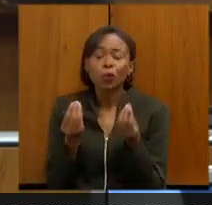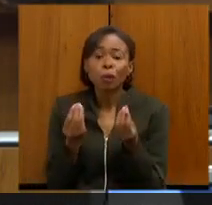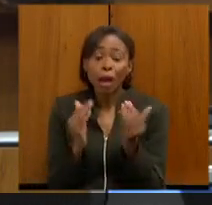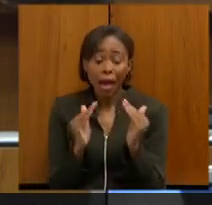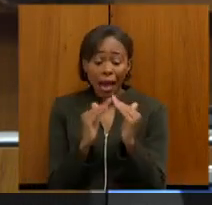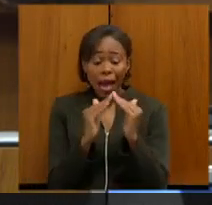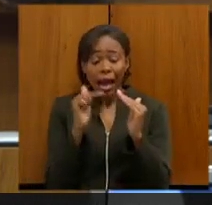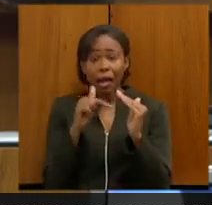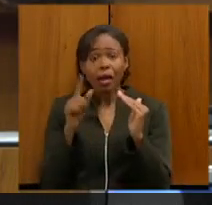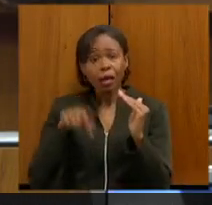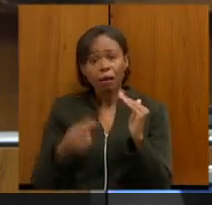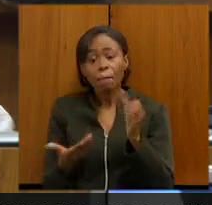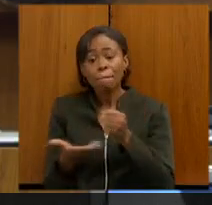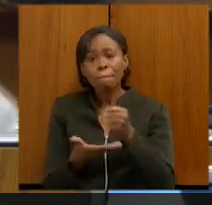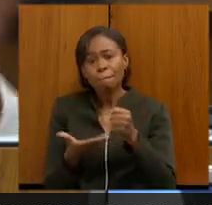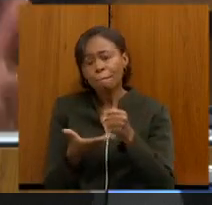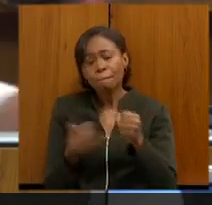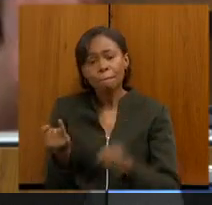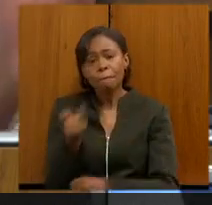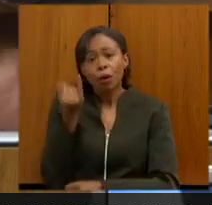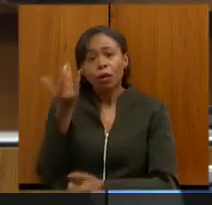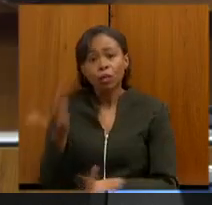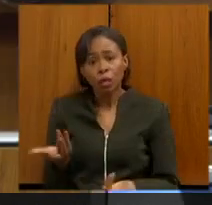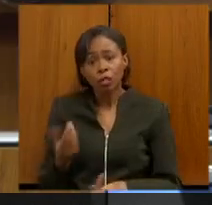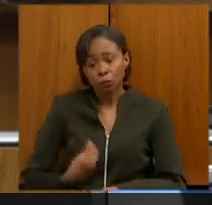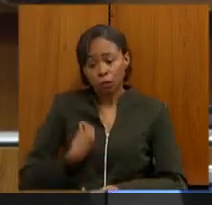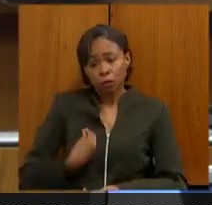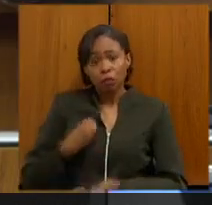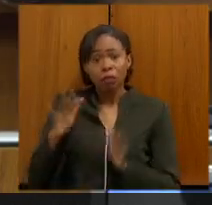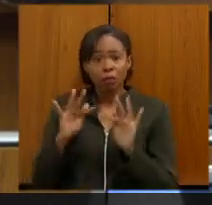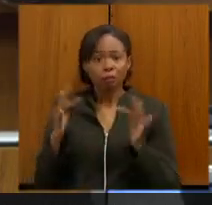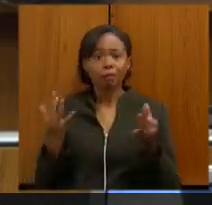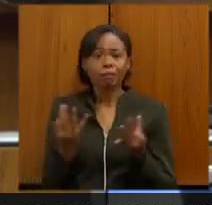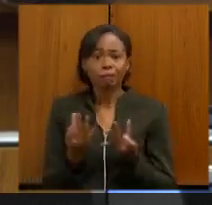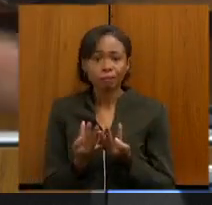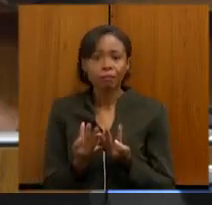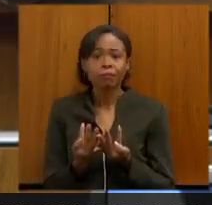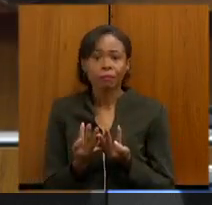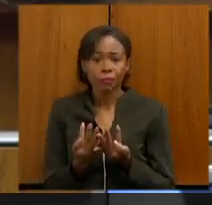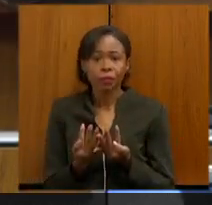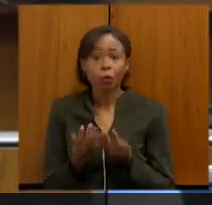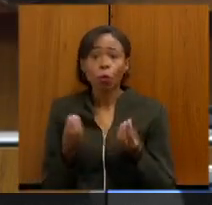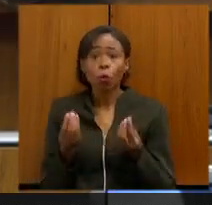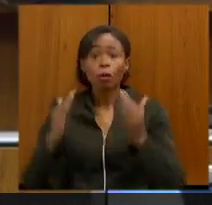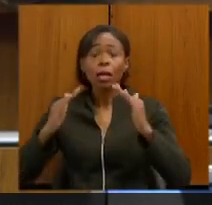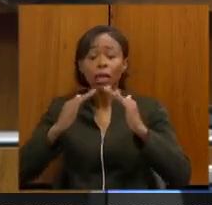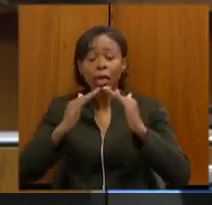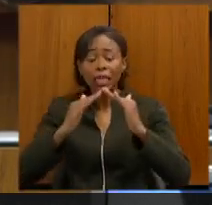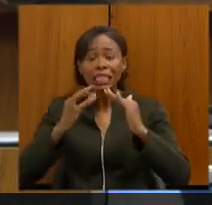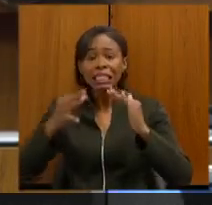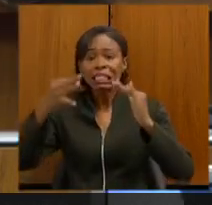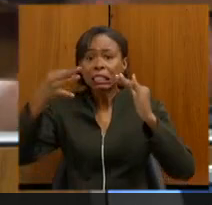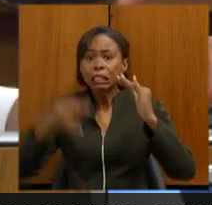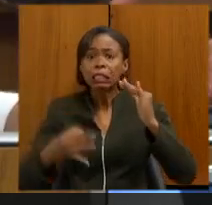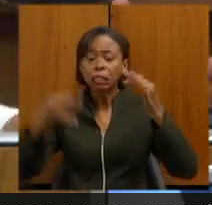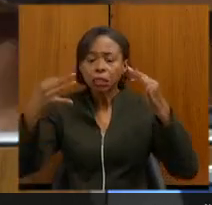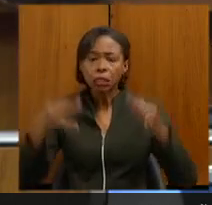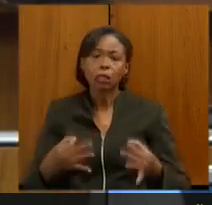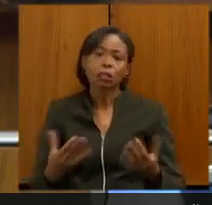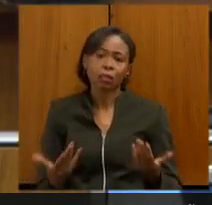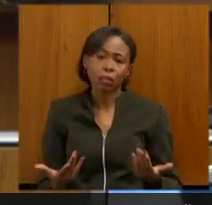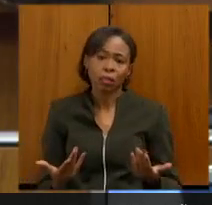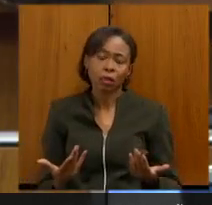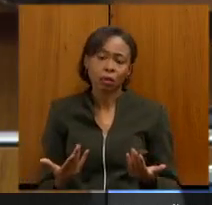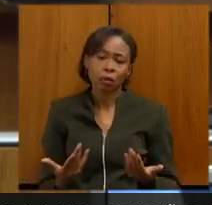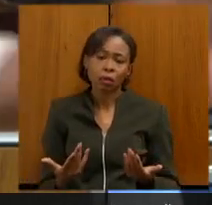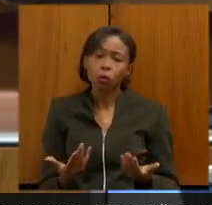base é para pois vezes por existência da família uma moradia digna então por isso também não